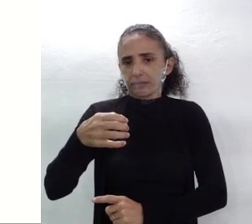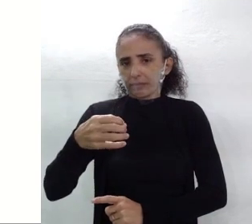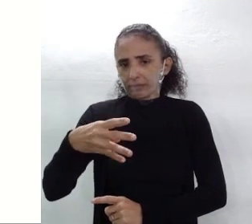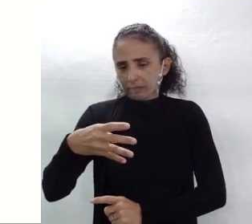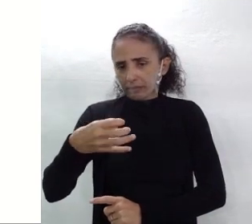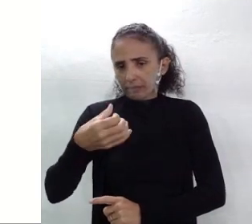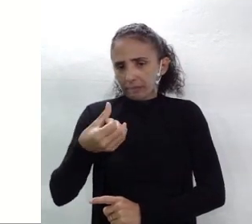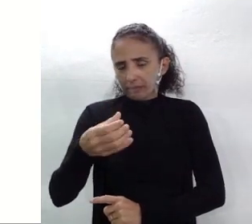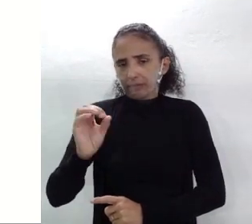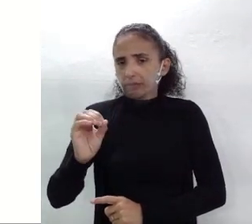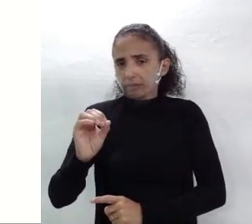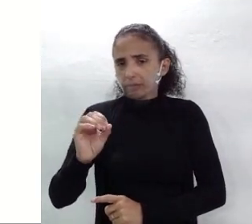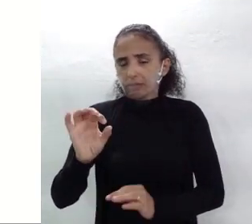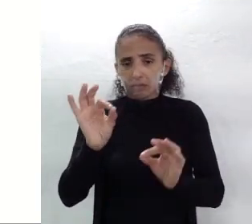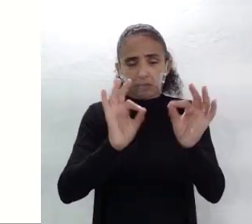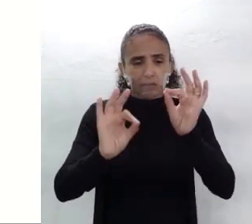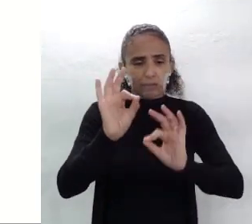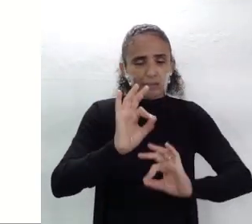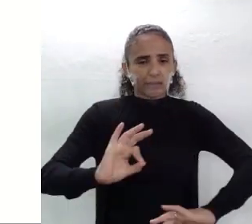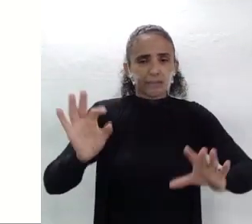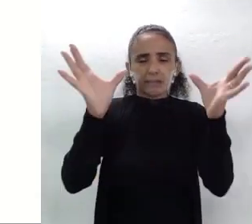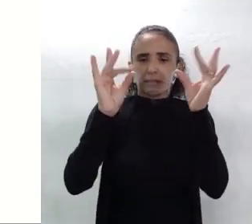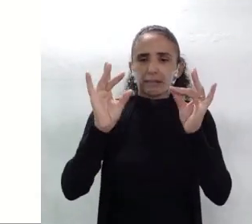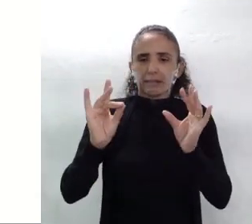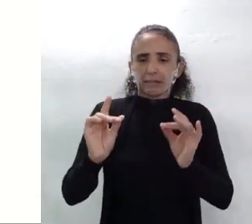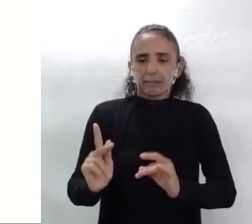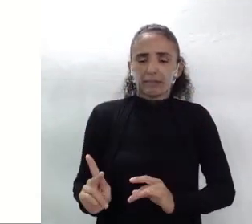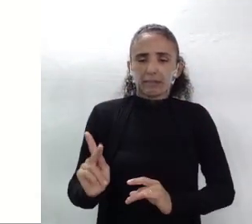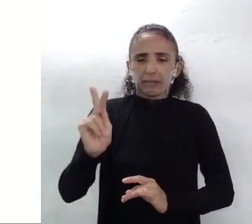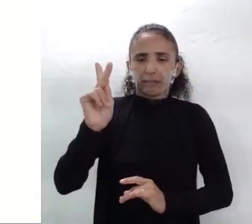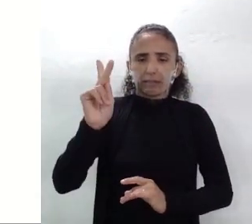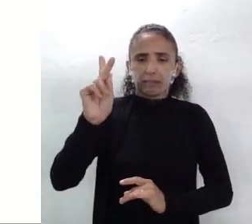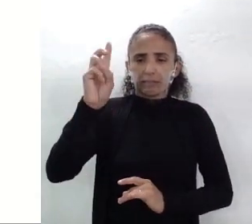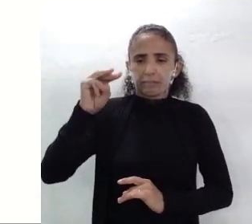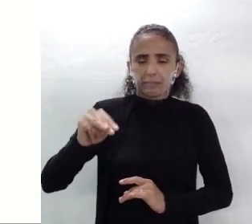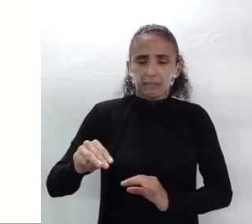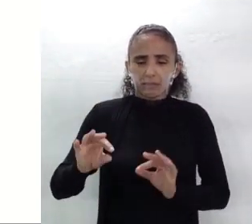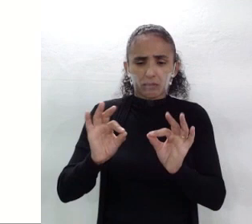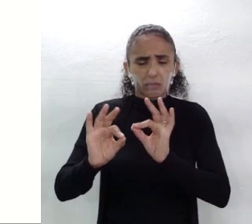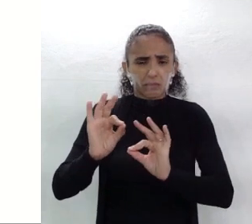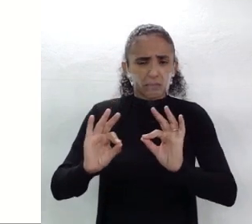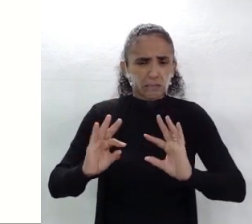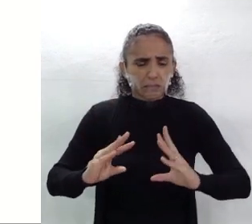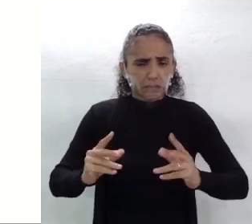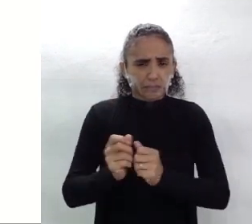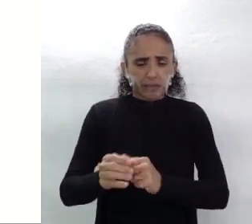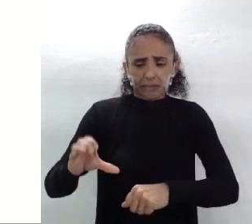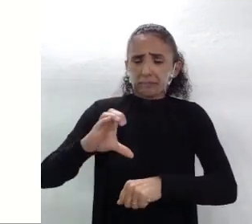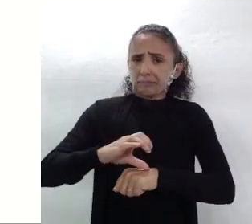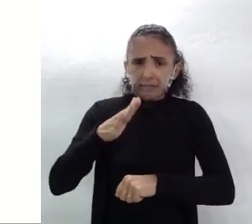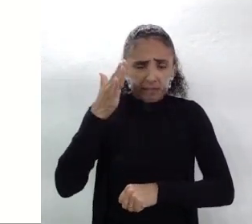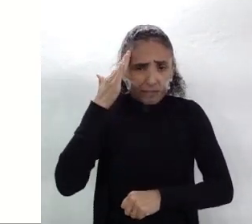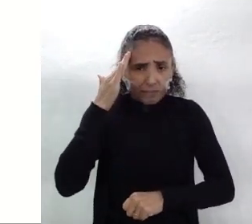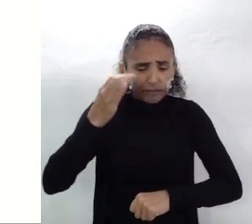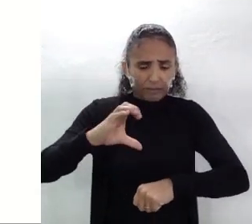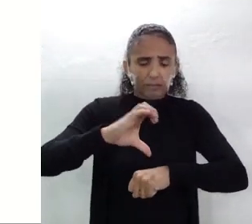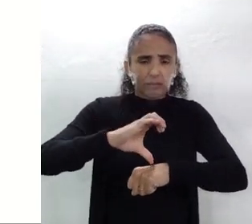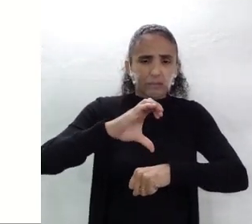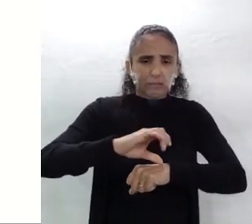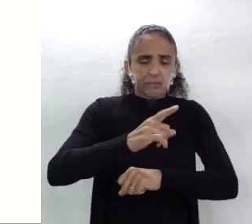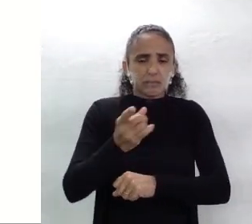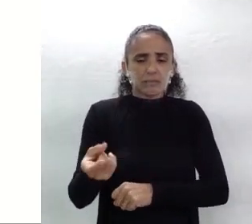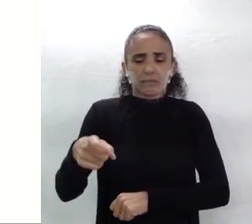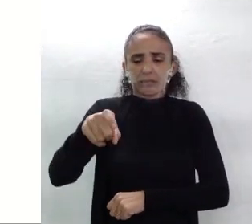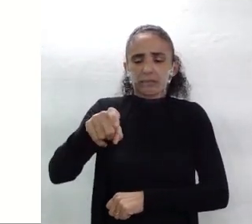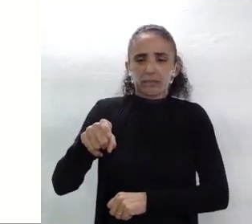ó, tenho essa organização. Quilômetro rodado. A gente não sabe, então a gente bota em conta 0,96 vezes